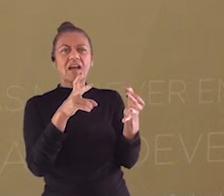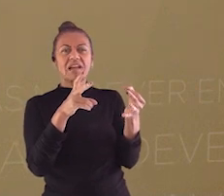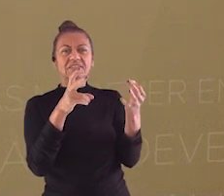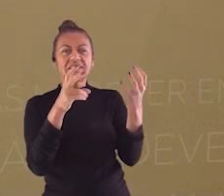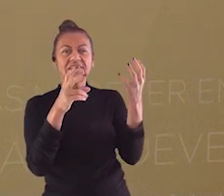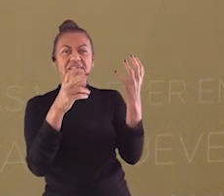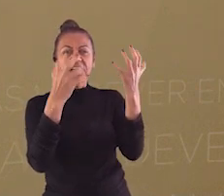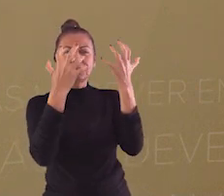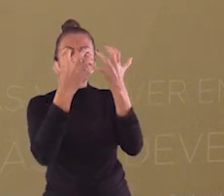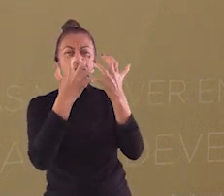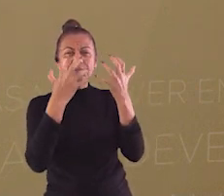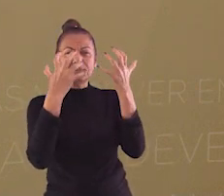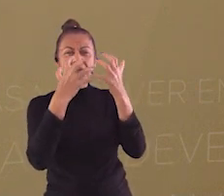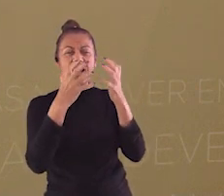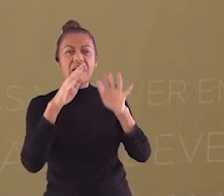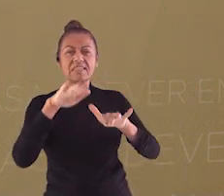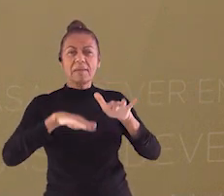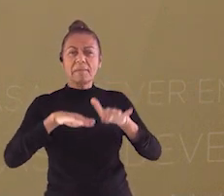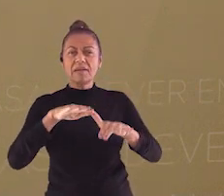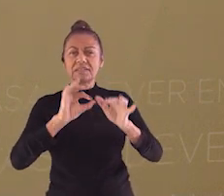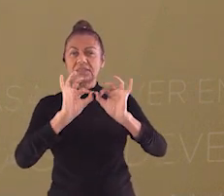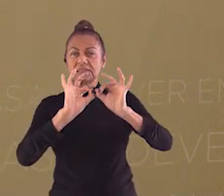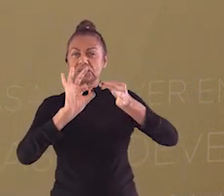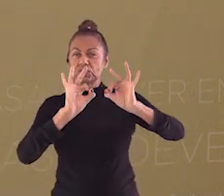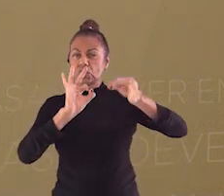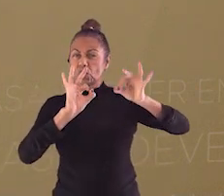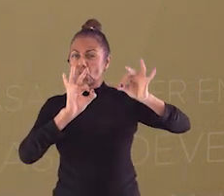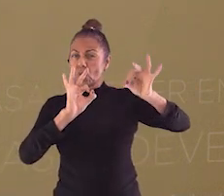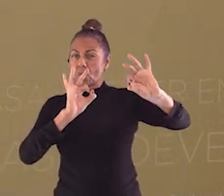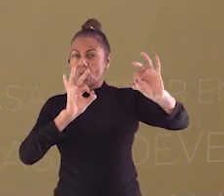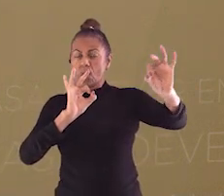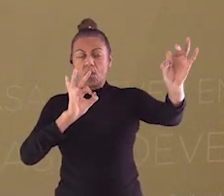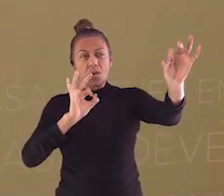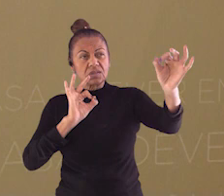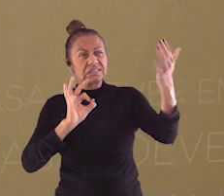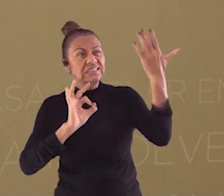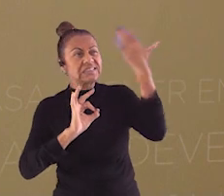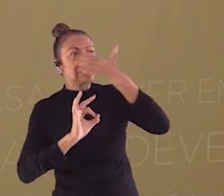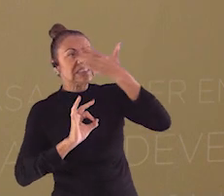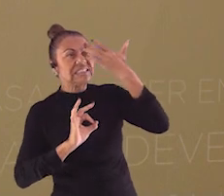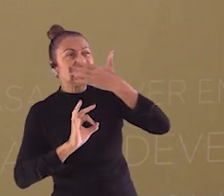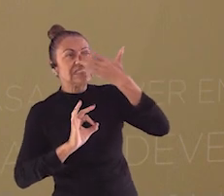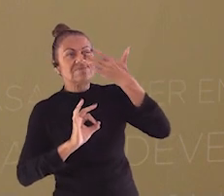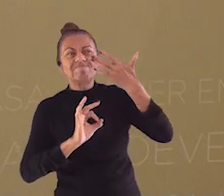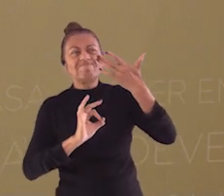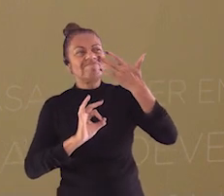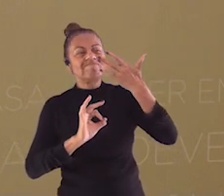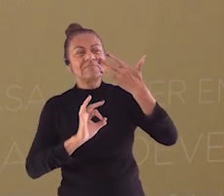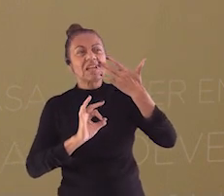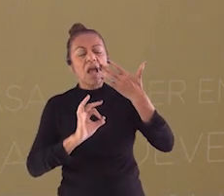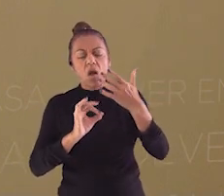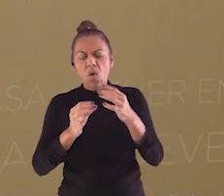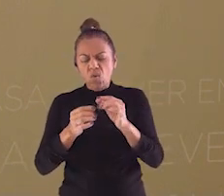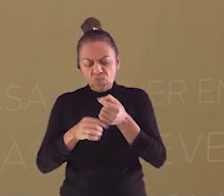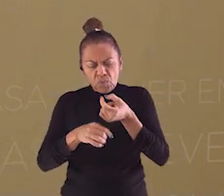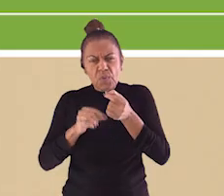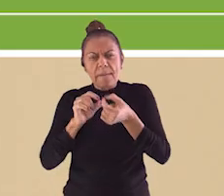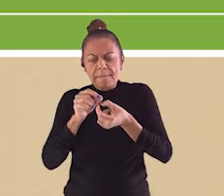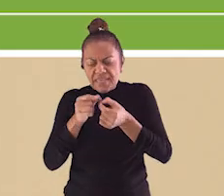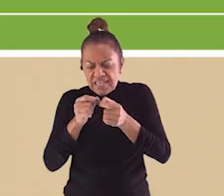algo muito distante ou muito perto. E aí, o que fazemos nesse caso? Você pode me